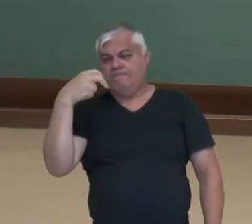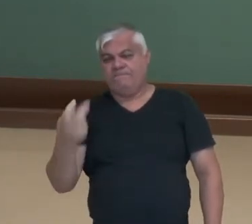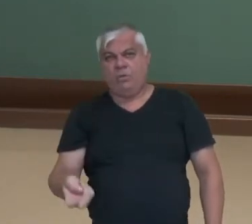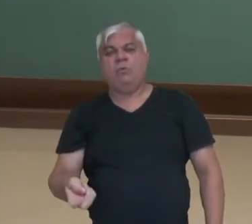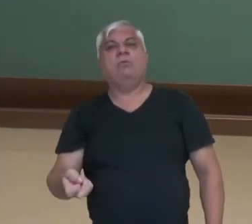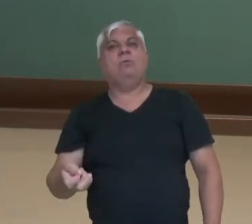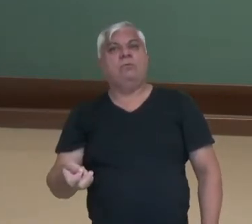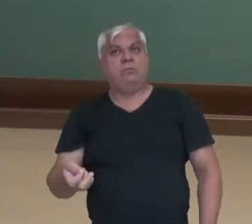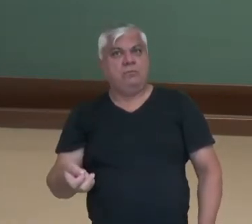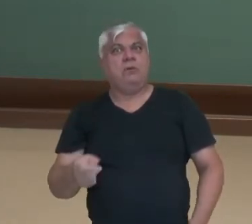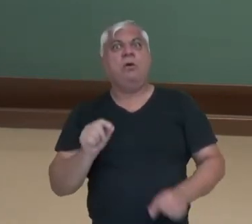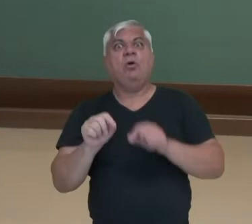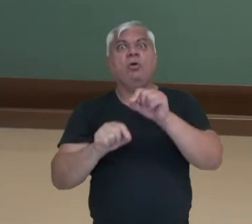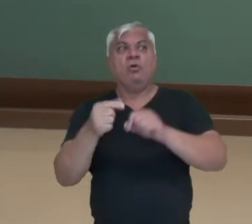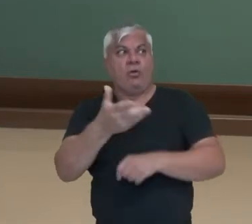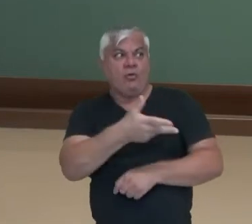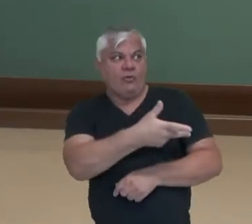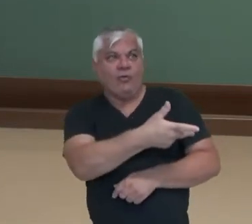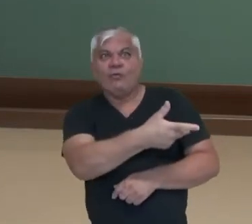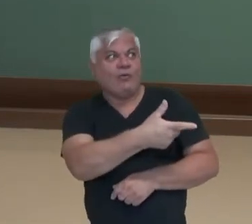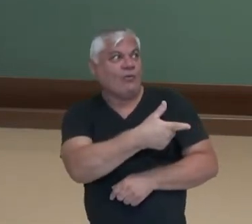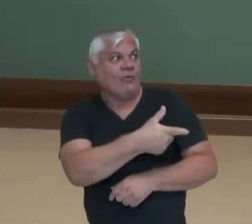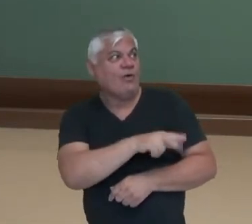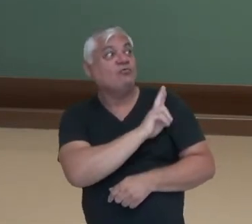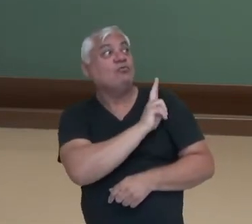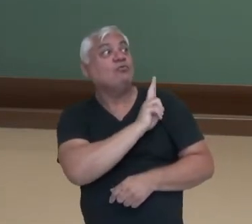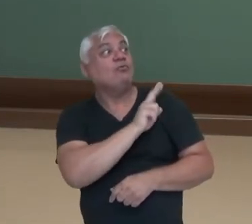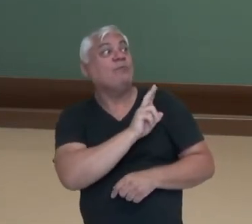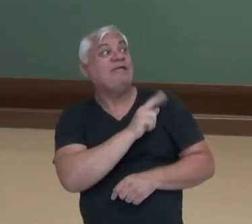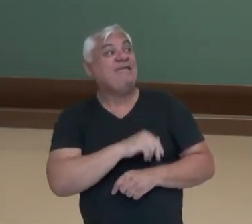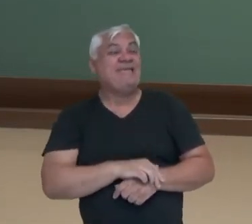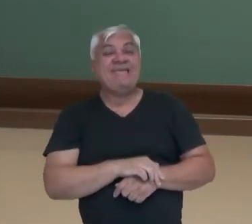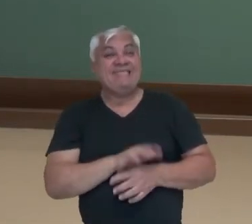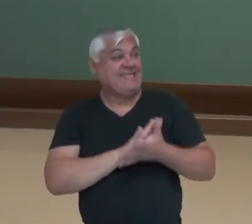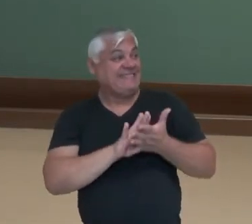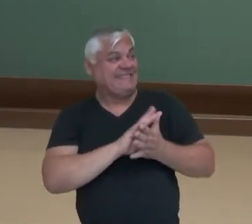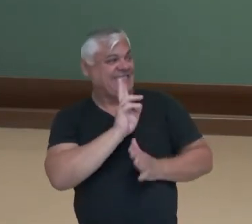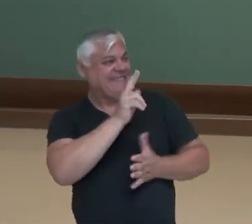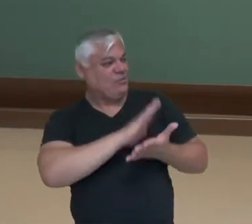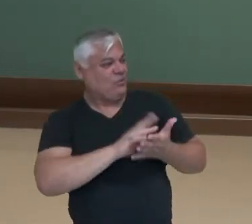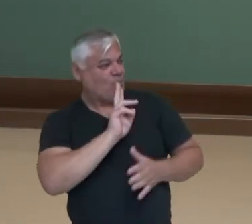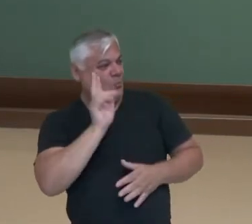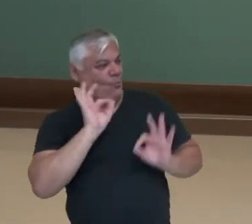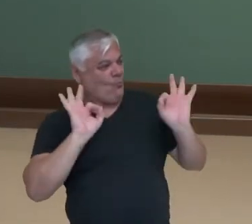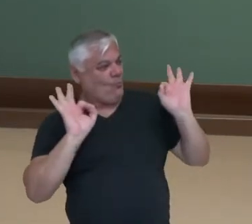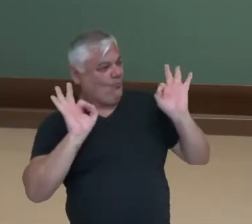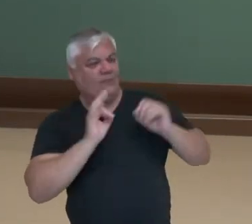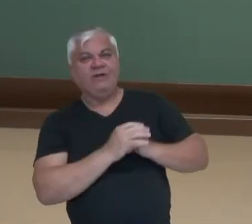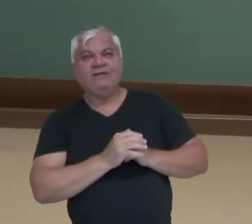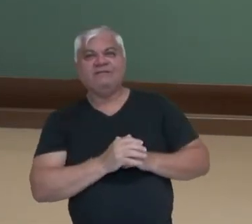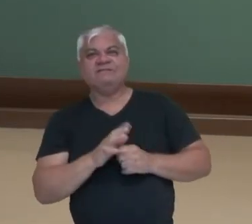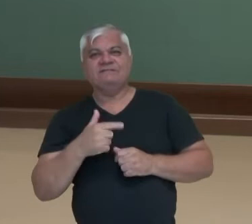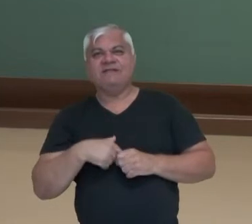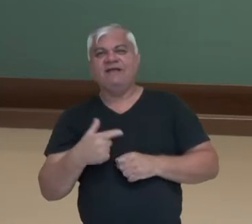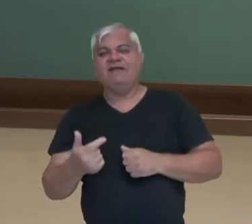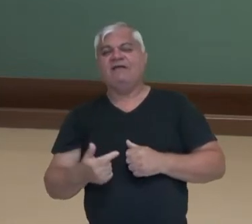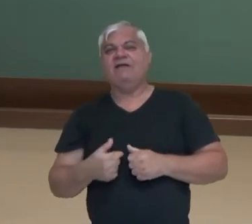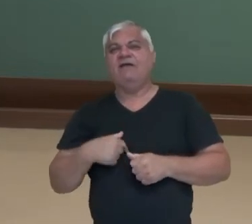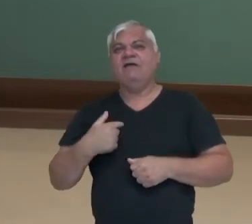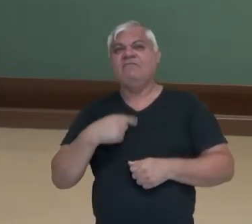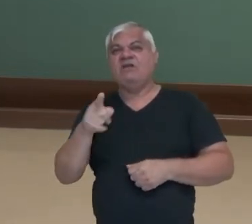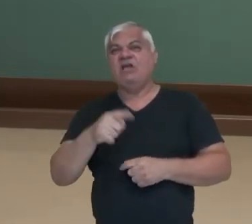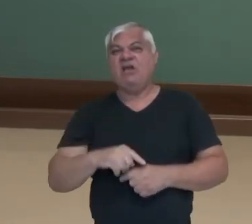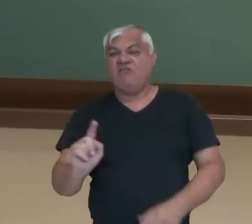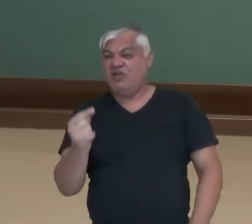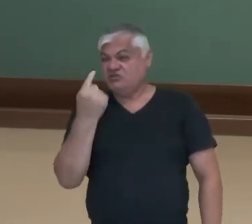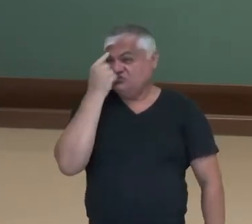mula, né? Disse, como é que é o teu nome? Disse que o monstro perguntou, qual é o teu nome? Meu nome é ninguém. Disse que chegou o ciclope nos irmãos, né?